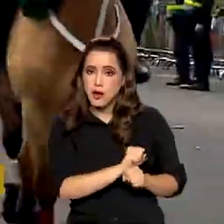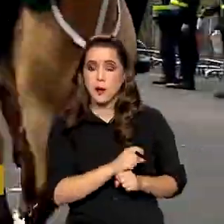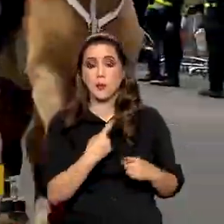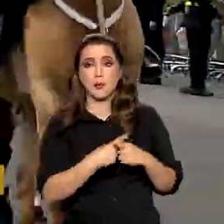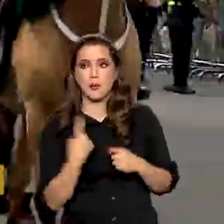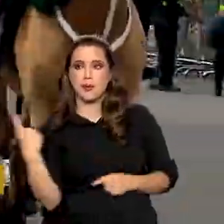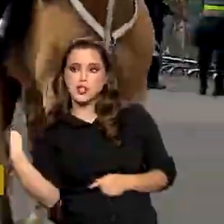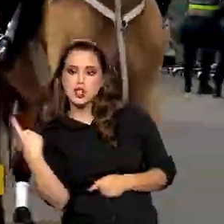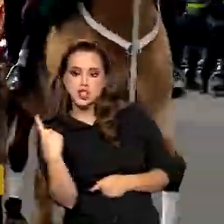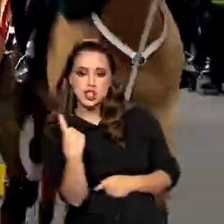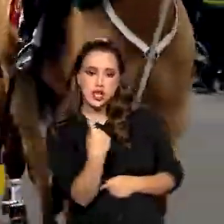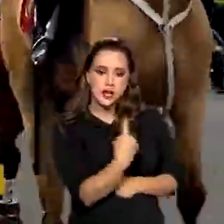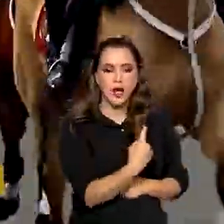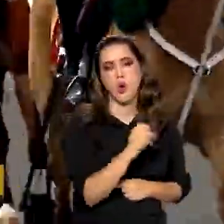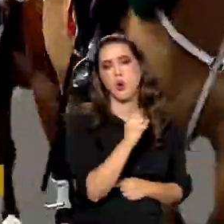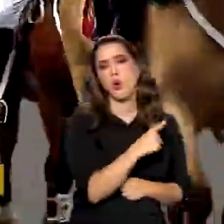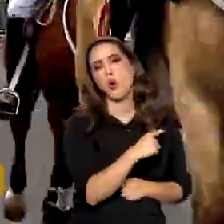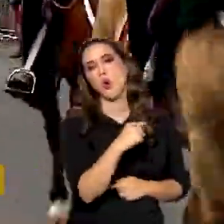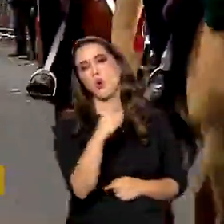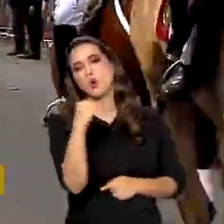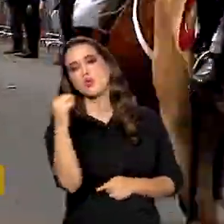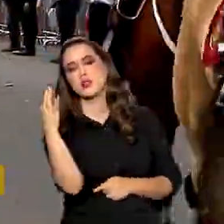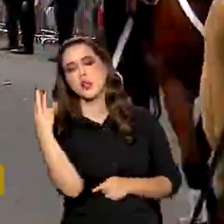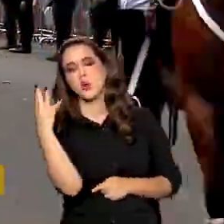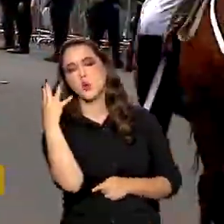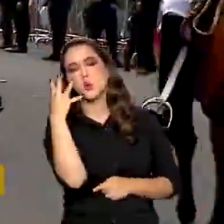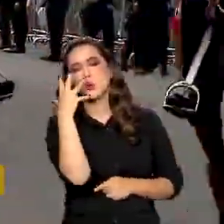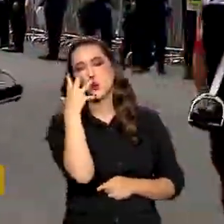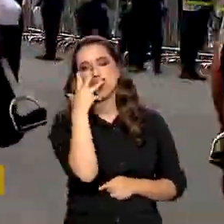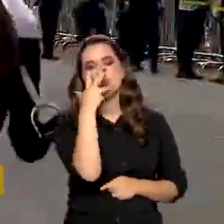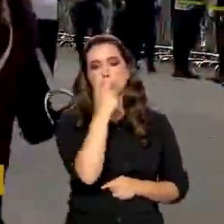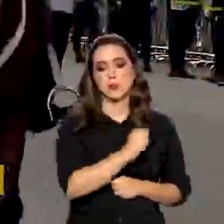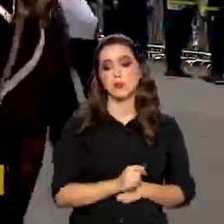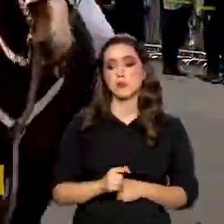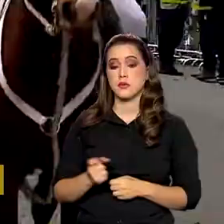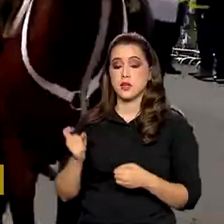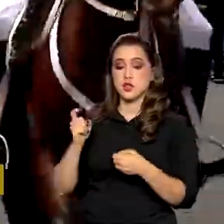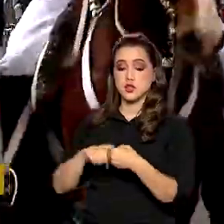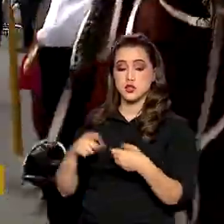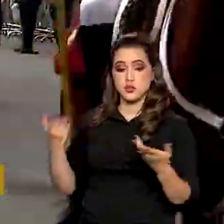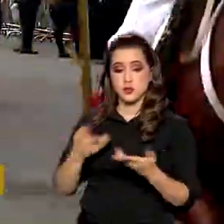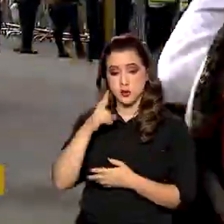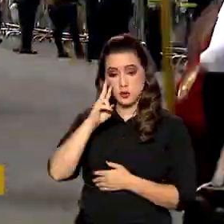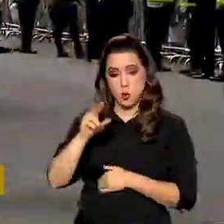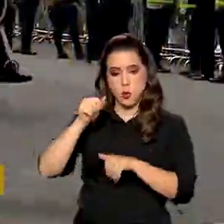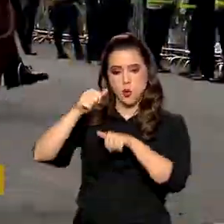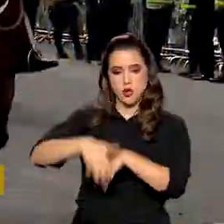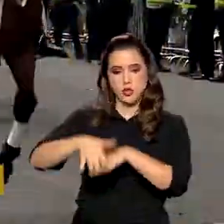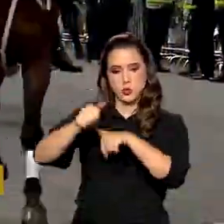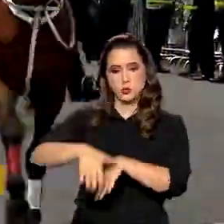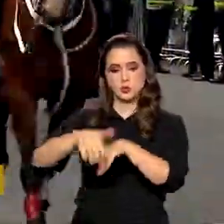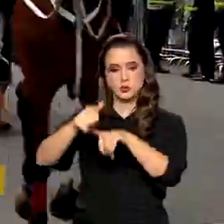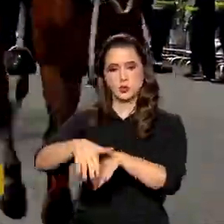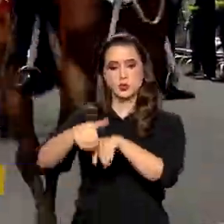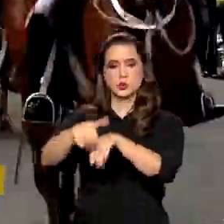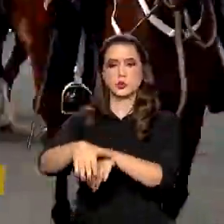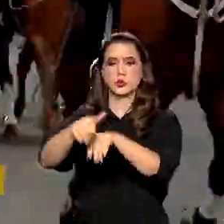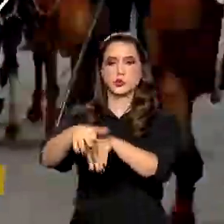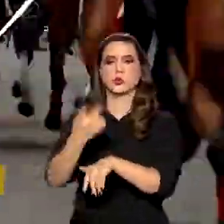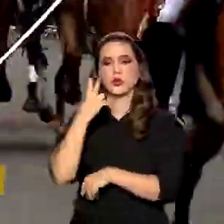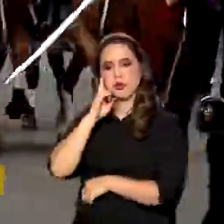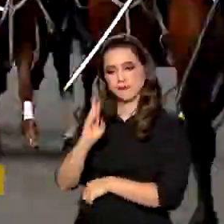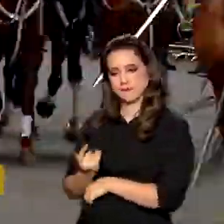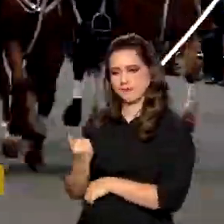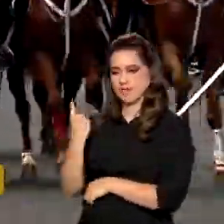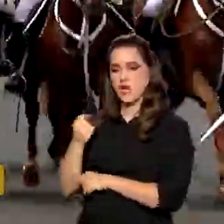saída são demoradas, né? Não é automático. Mudando de assunto, a gente volta aqui a acompanhar de perto o desfile.